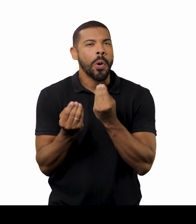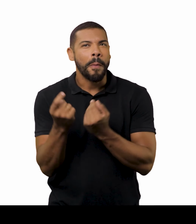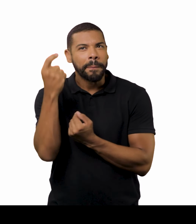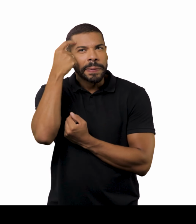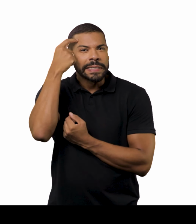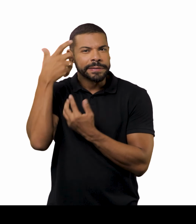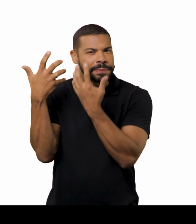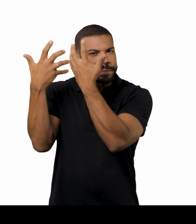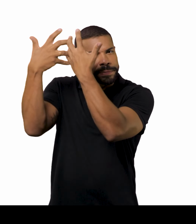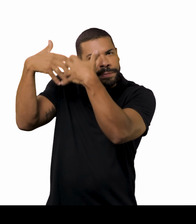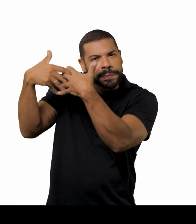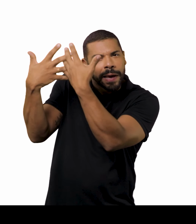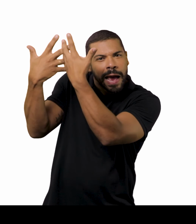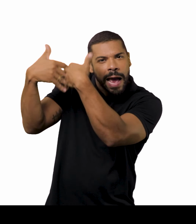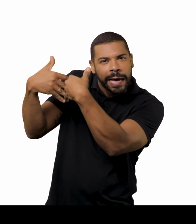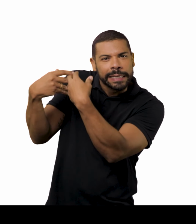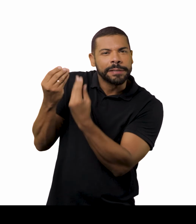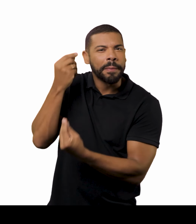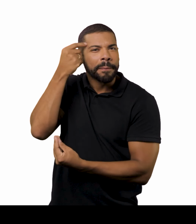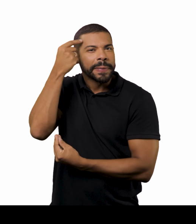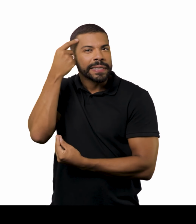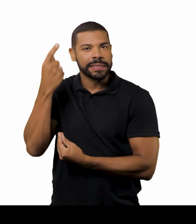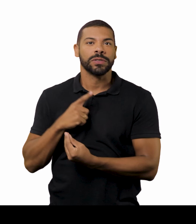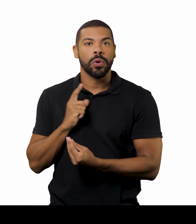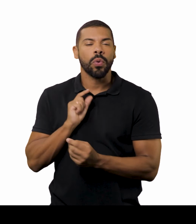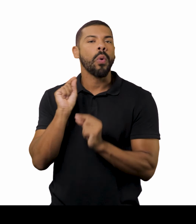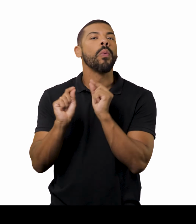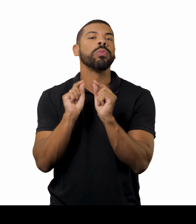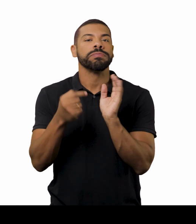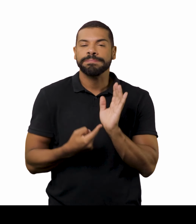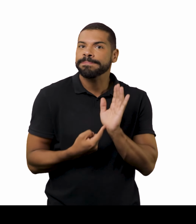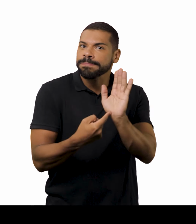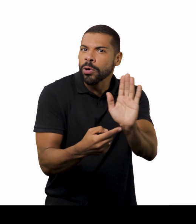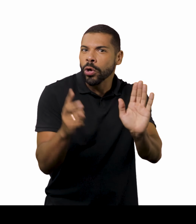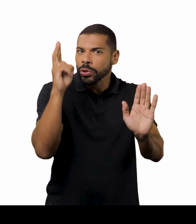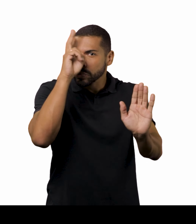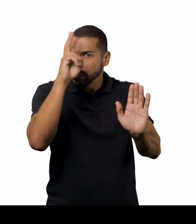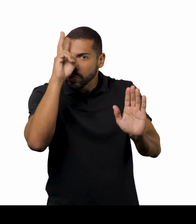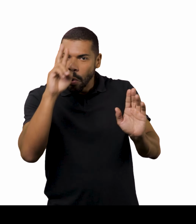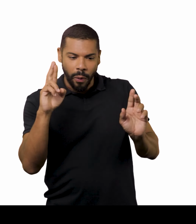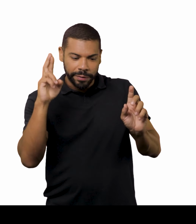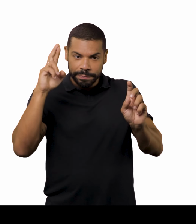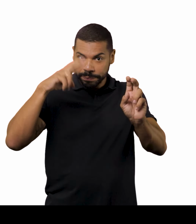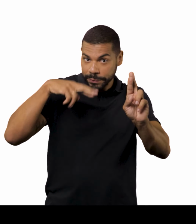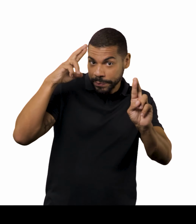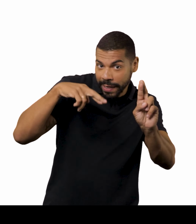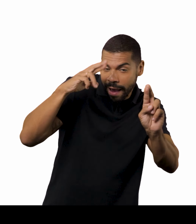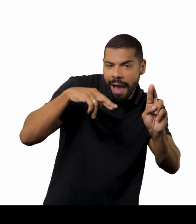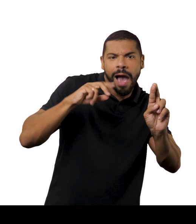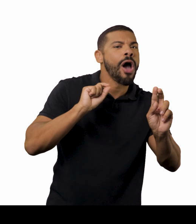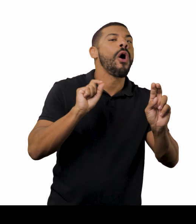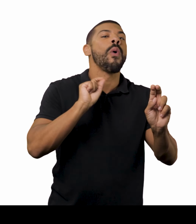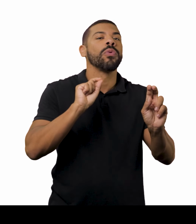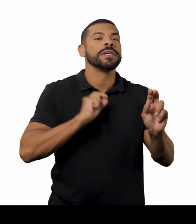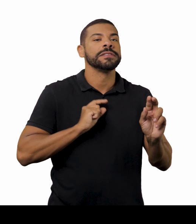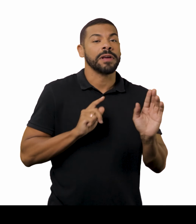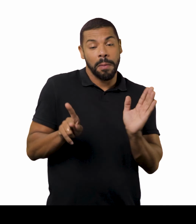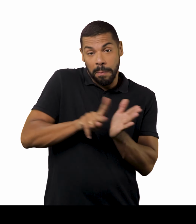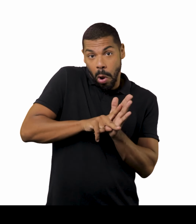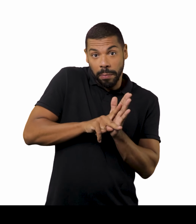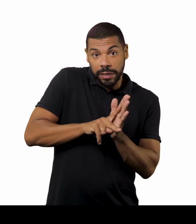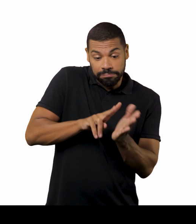nossa forma de pensar foi tentar trabalhar com alguns mitos, com alguns fazeres, a partir de